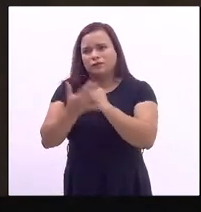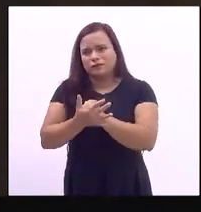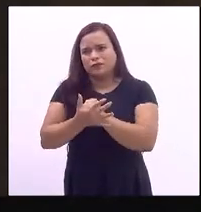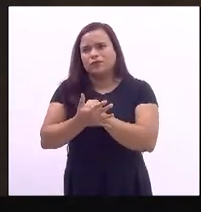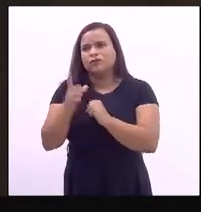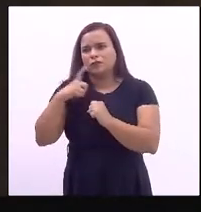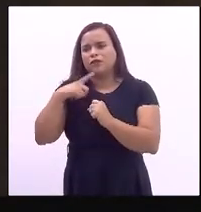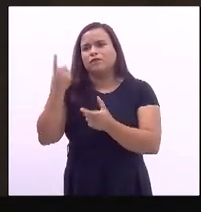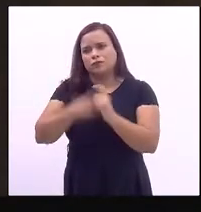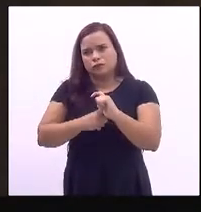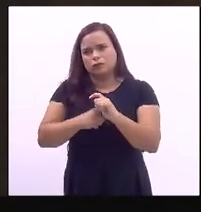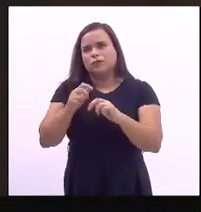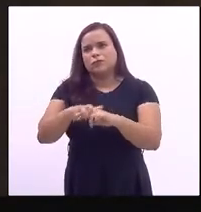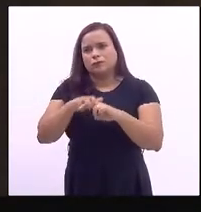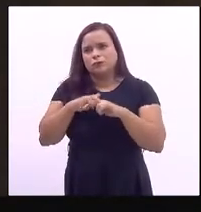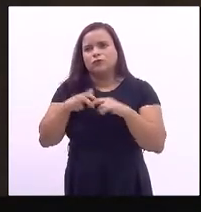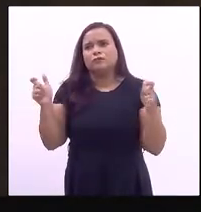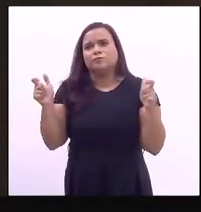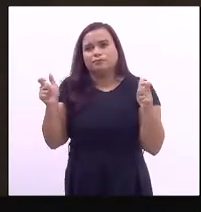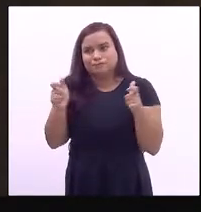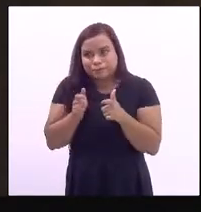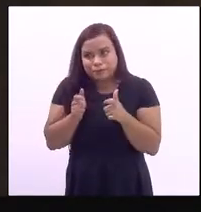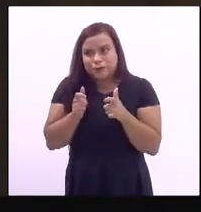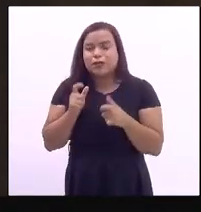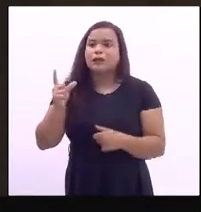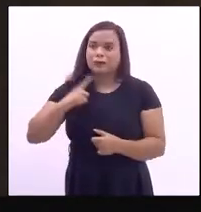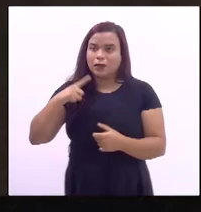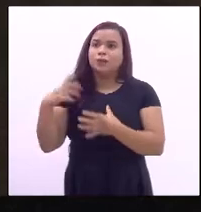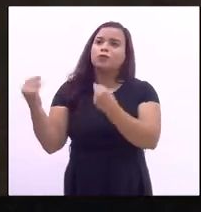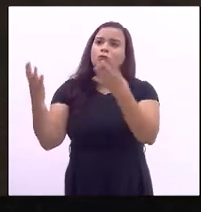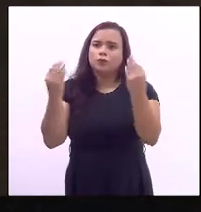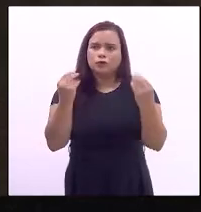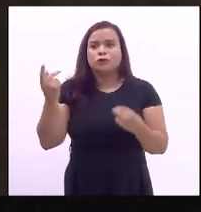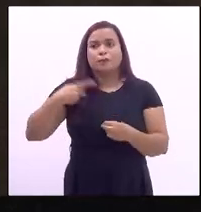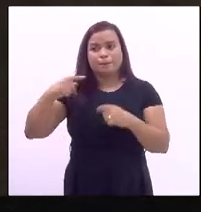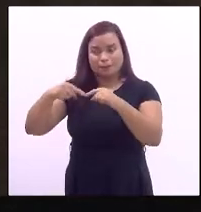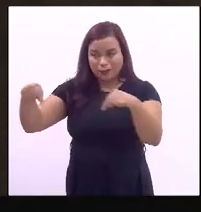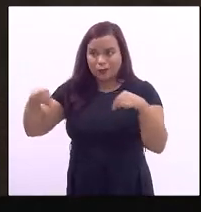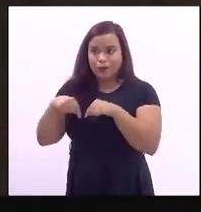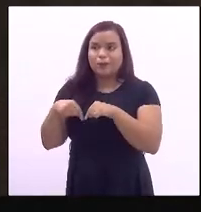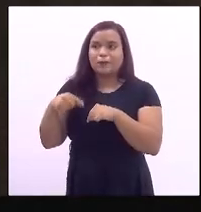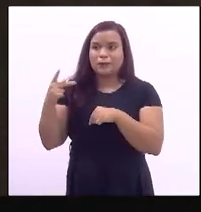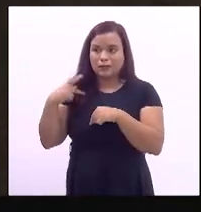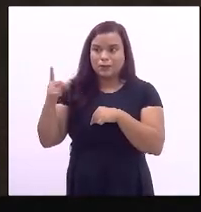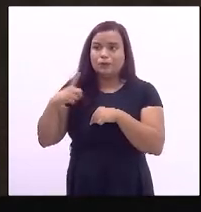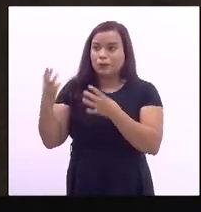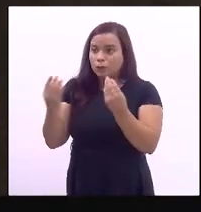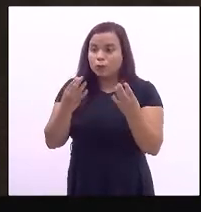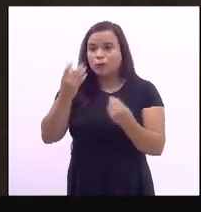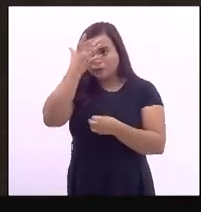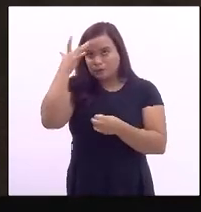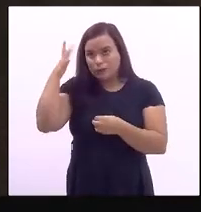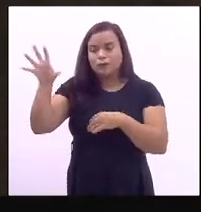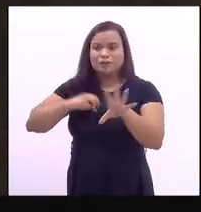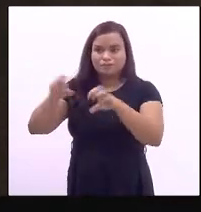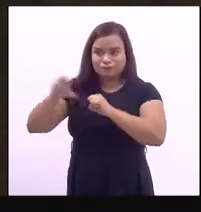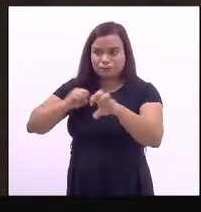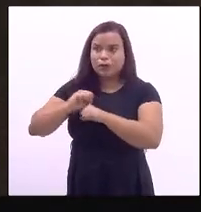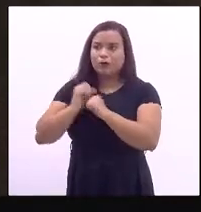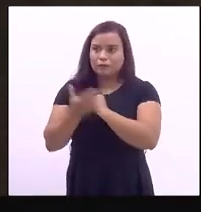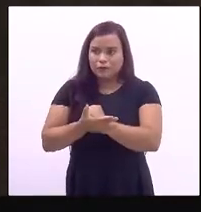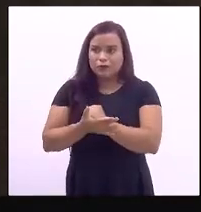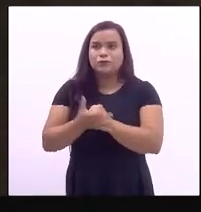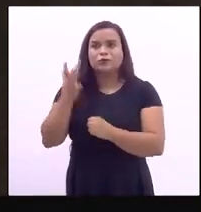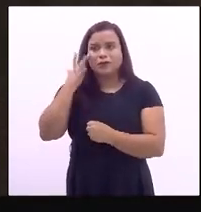que foram suspensos né pela diminuição a gente tem tido muitos casos no meu gabinete muitos casos de pessoas contaminadas com convide